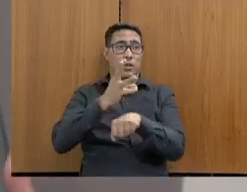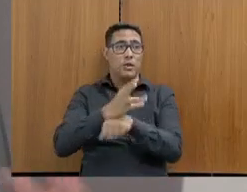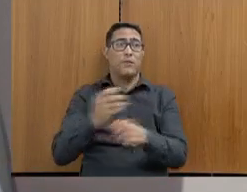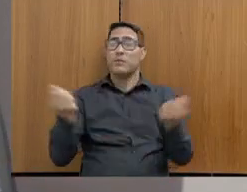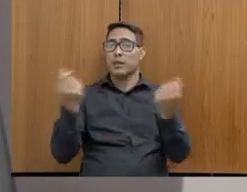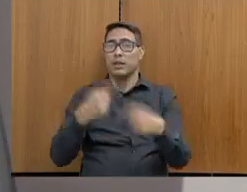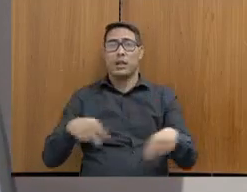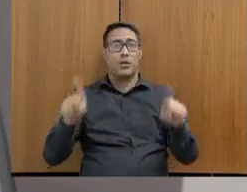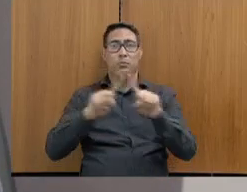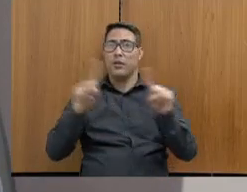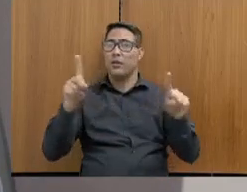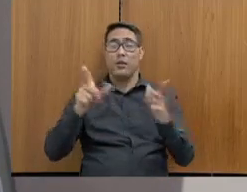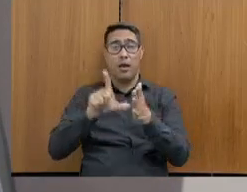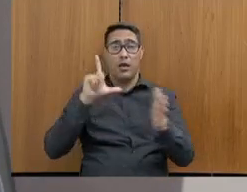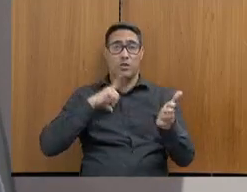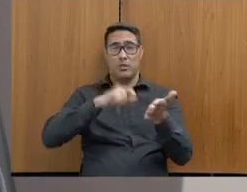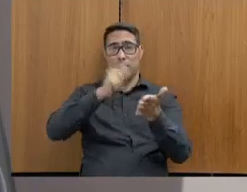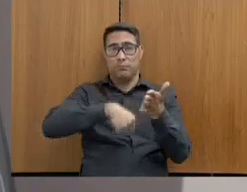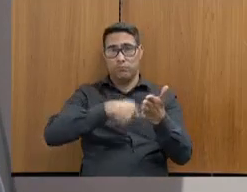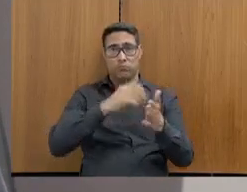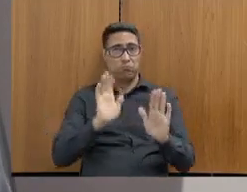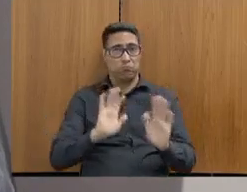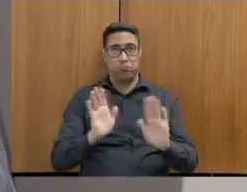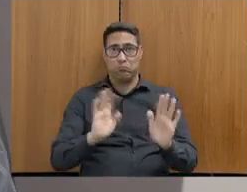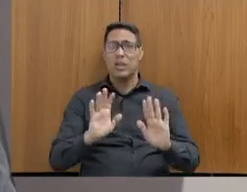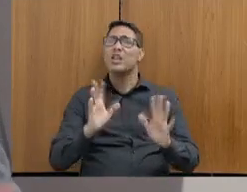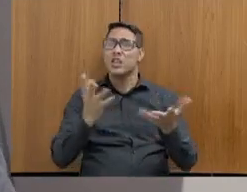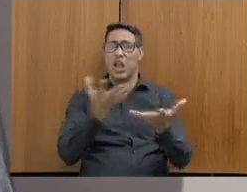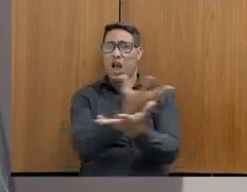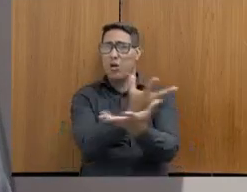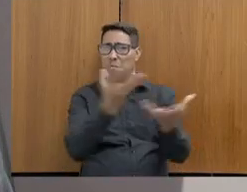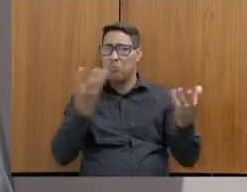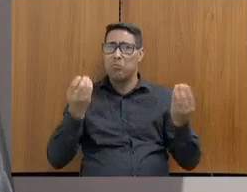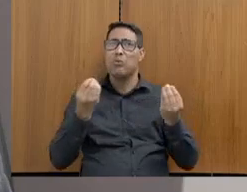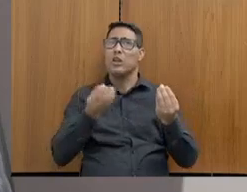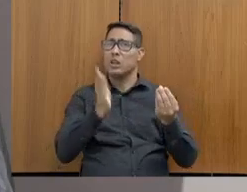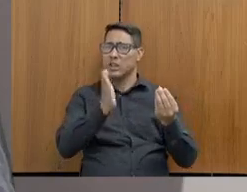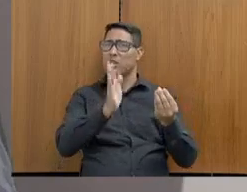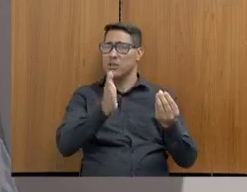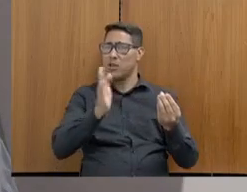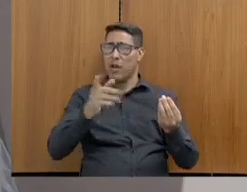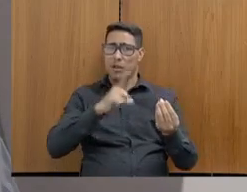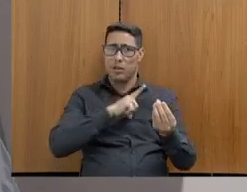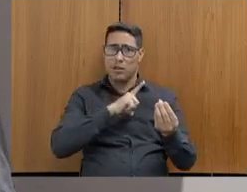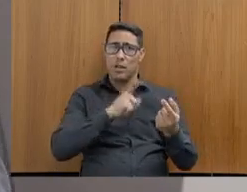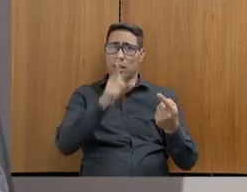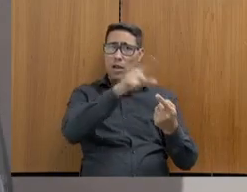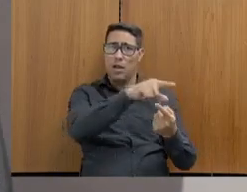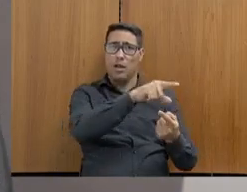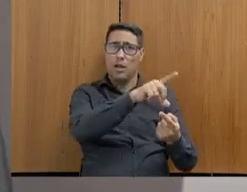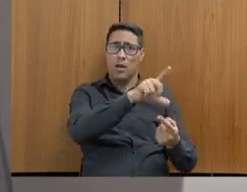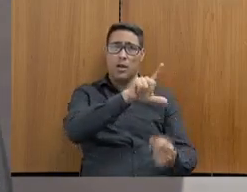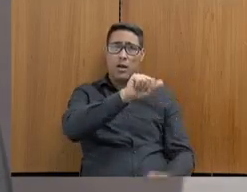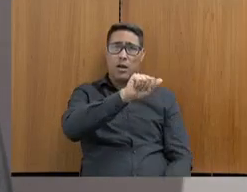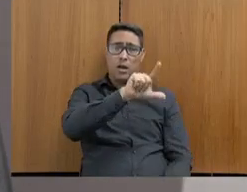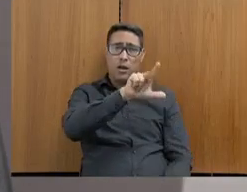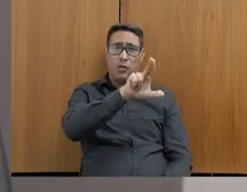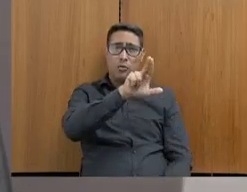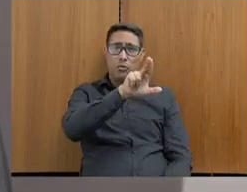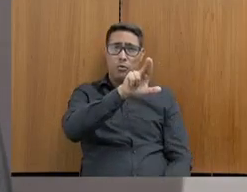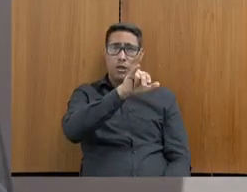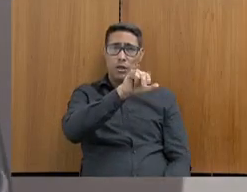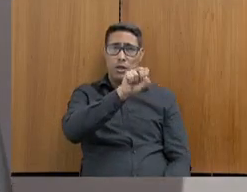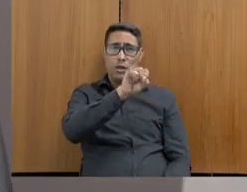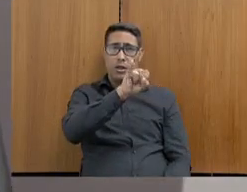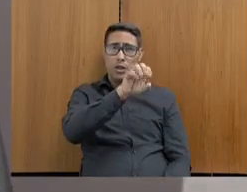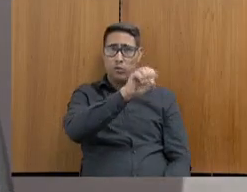gente tem Ampla de fusão né já tá já até suplantou né doutor Aloísio é o nosso